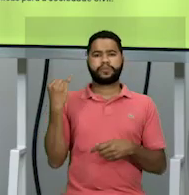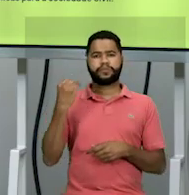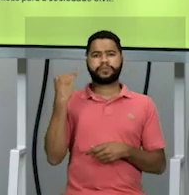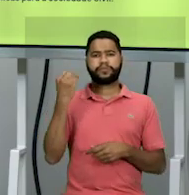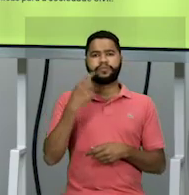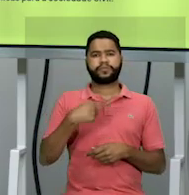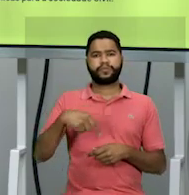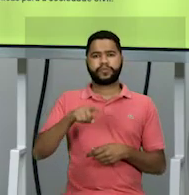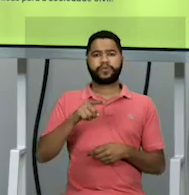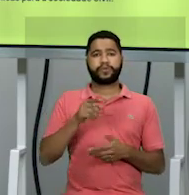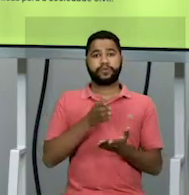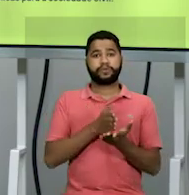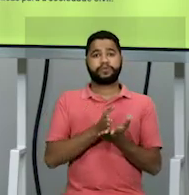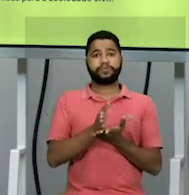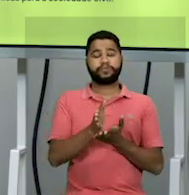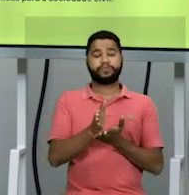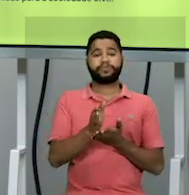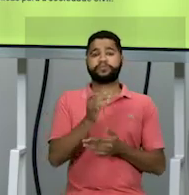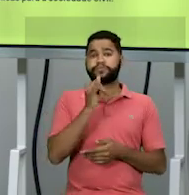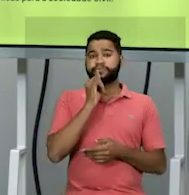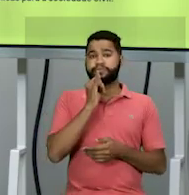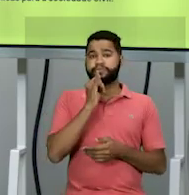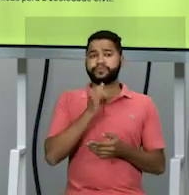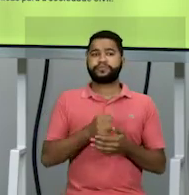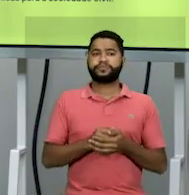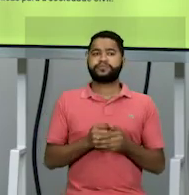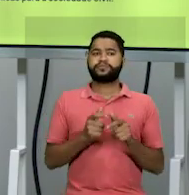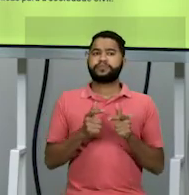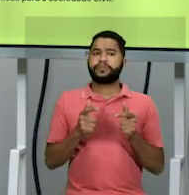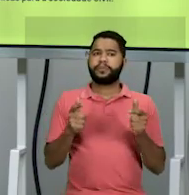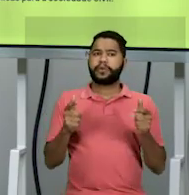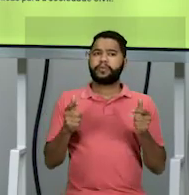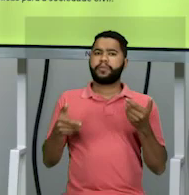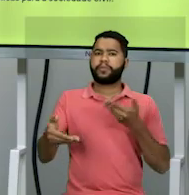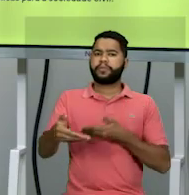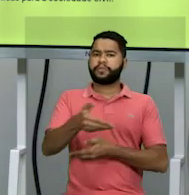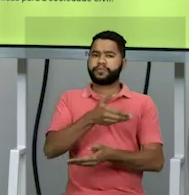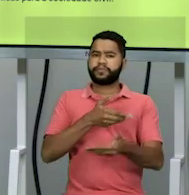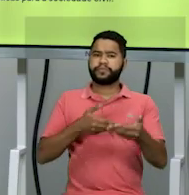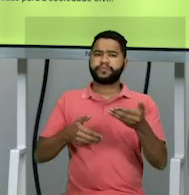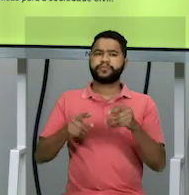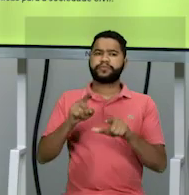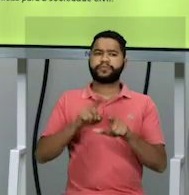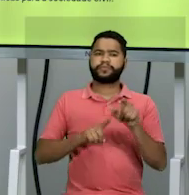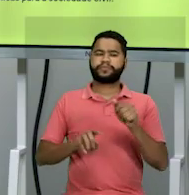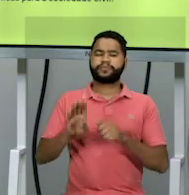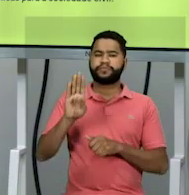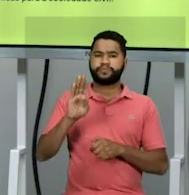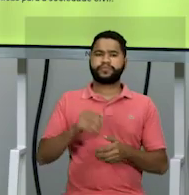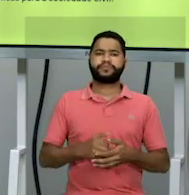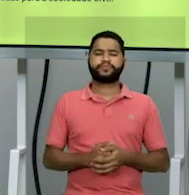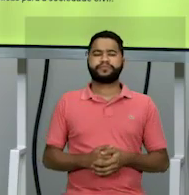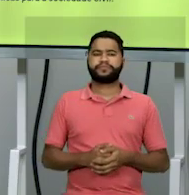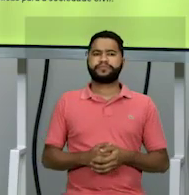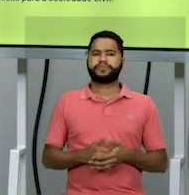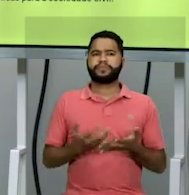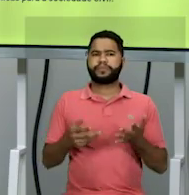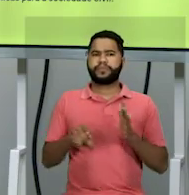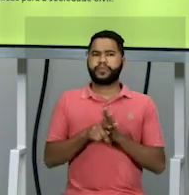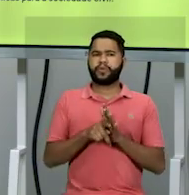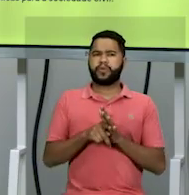a gente frise aí, né? Por exemplo, ampliar o envolvimento, na letra B está dizendo, ampliar o envolvimento